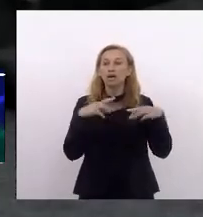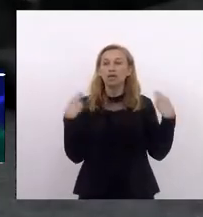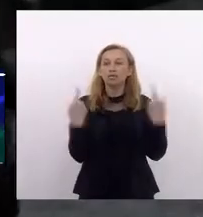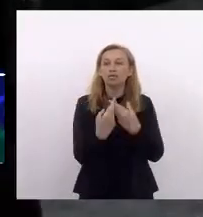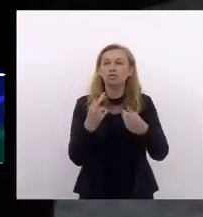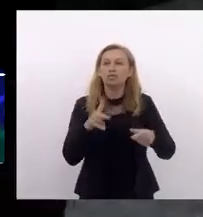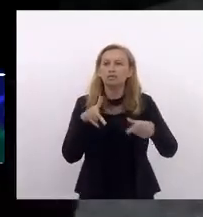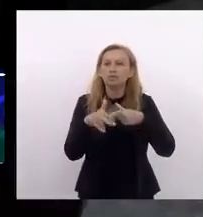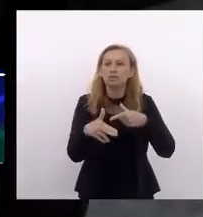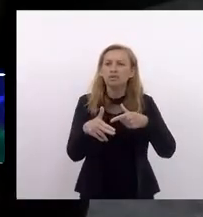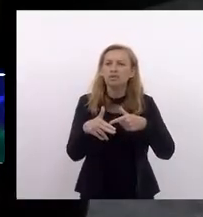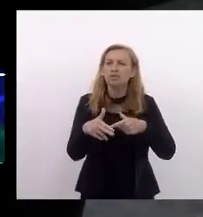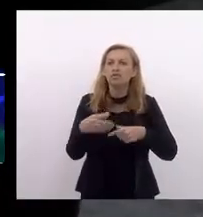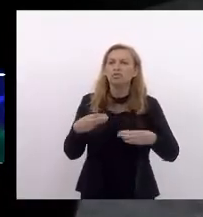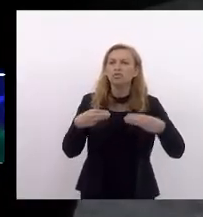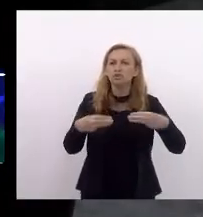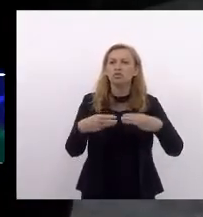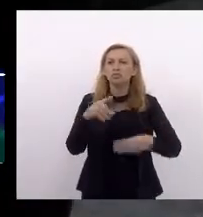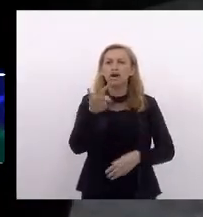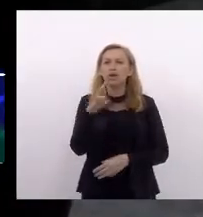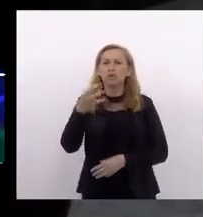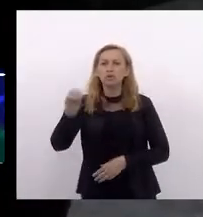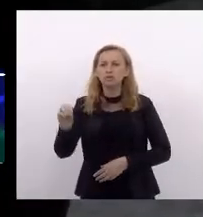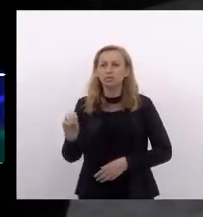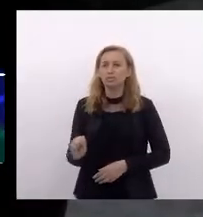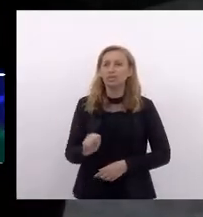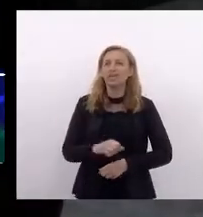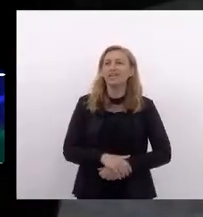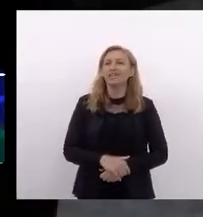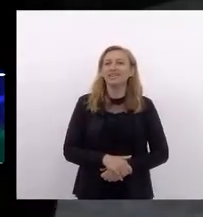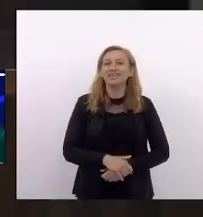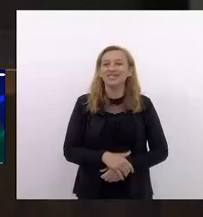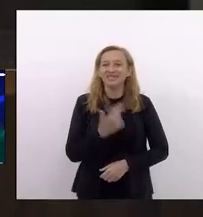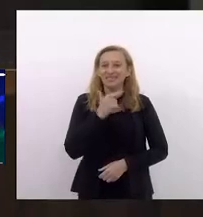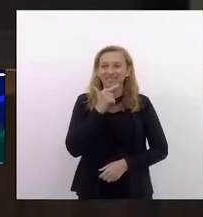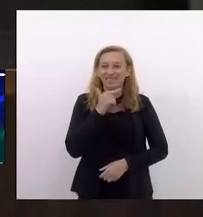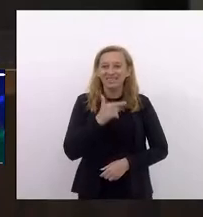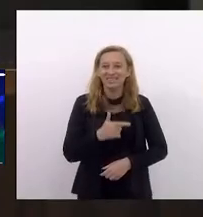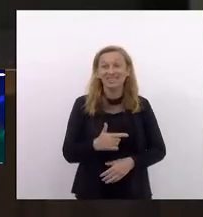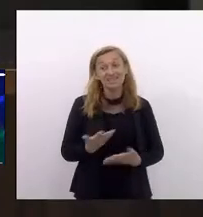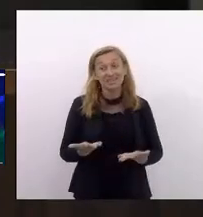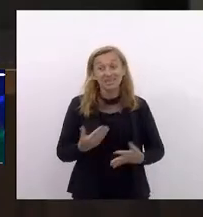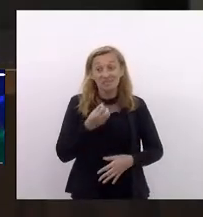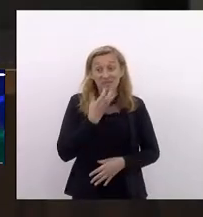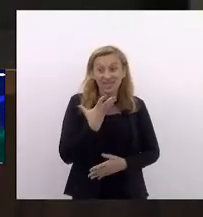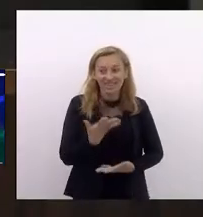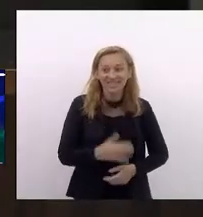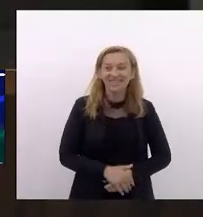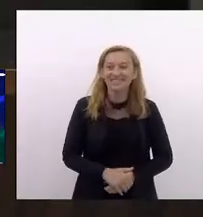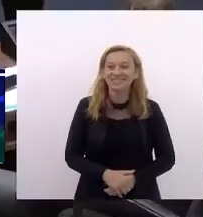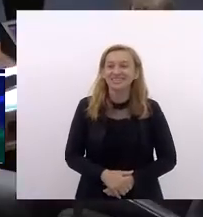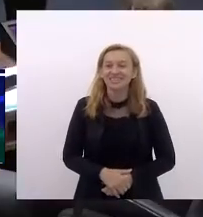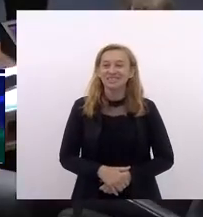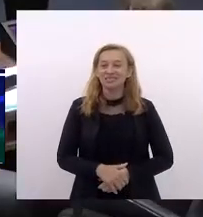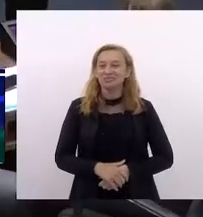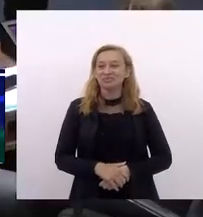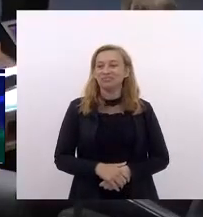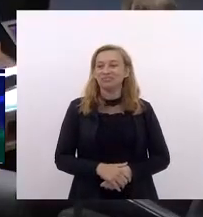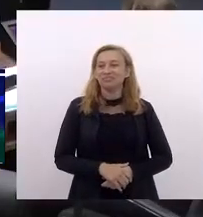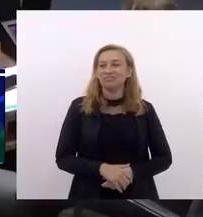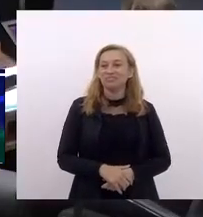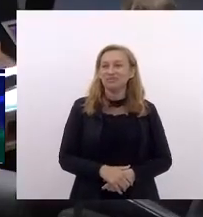aí foi do ministro Barroso acho que ainda bem que não foi no no